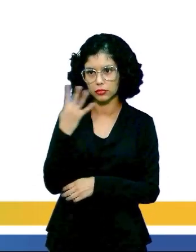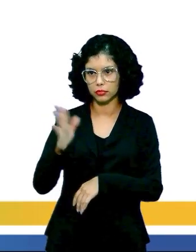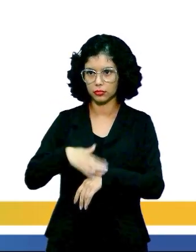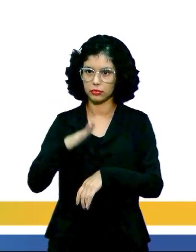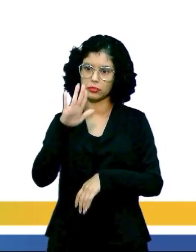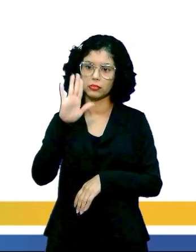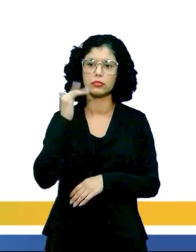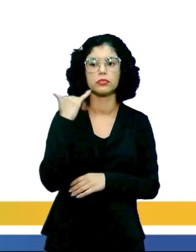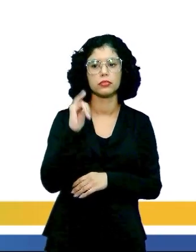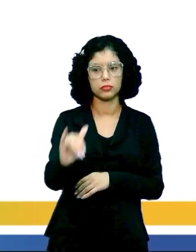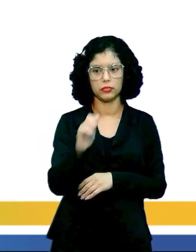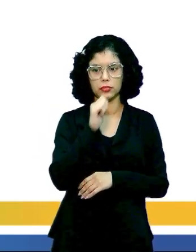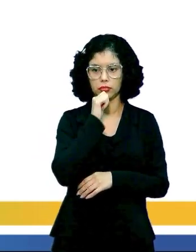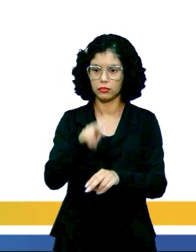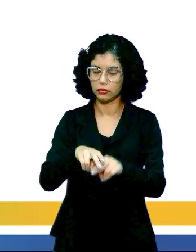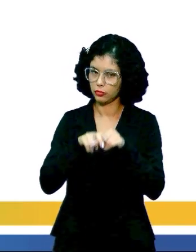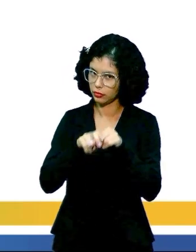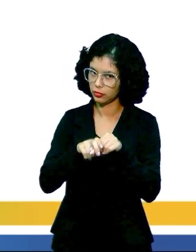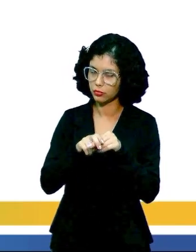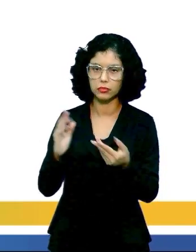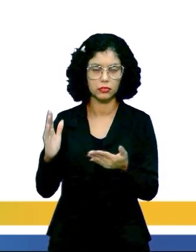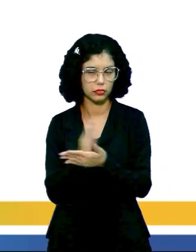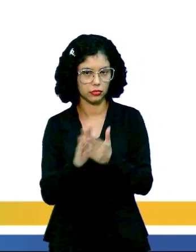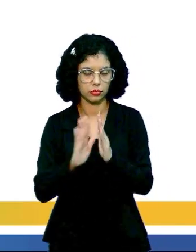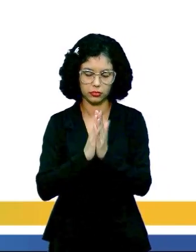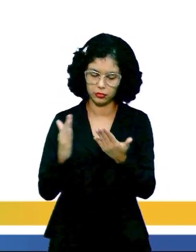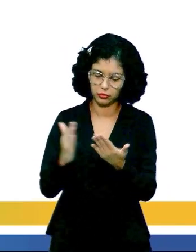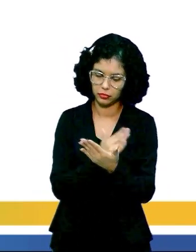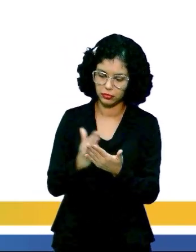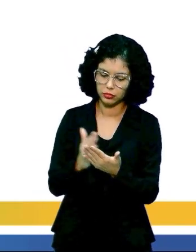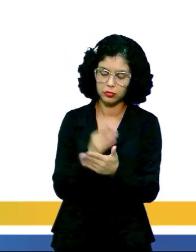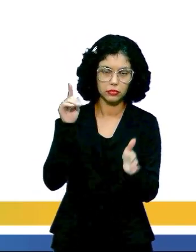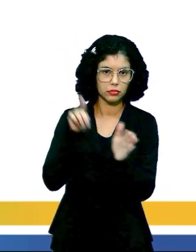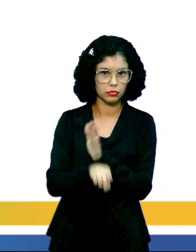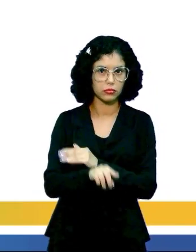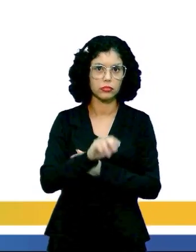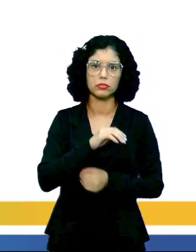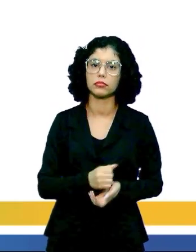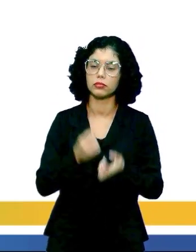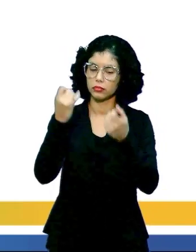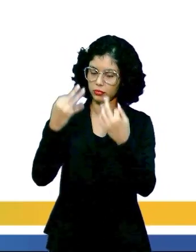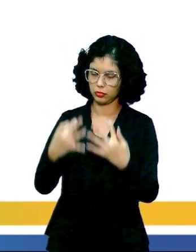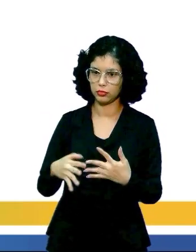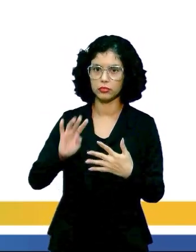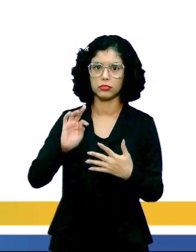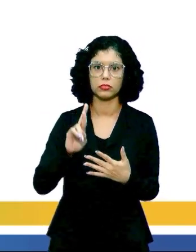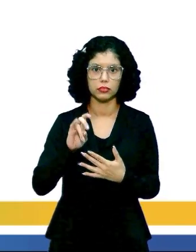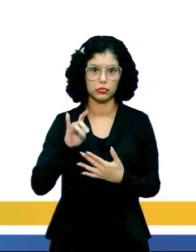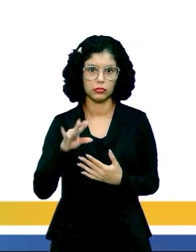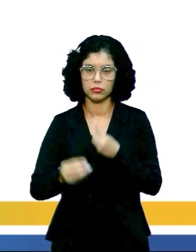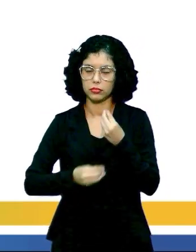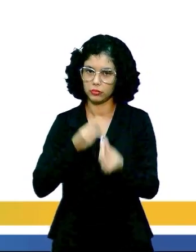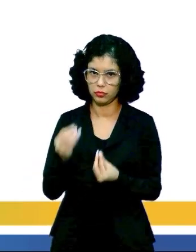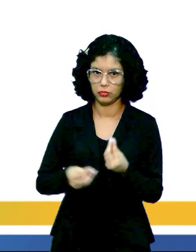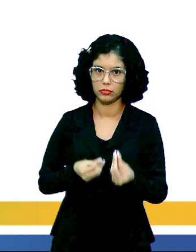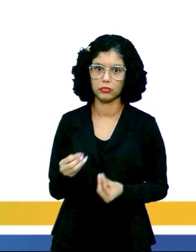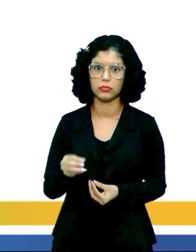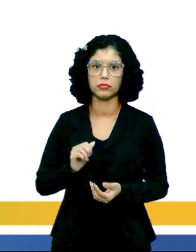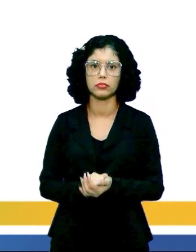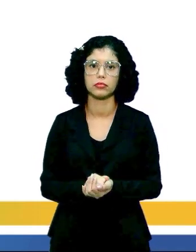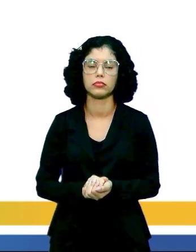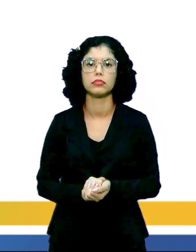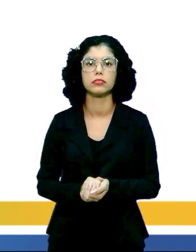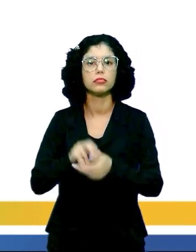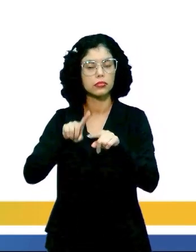máxima de elétrons. Por isso que alguns livros e algumas questões vão tratar o modelo de Rutherford como